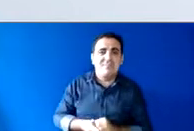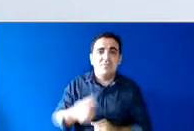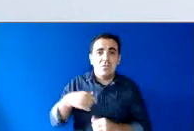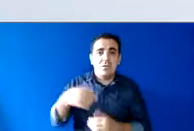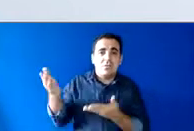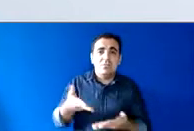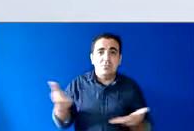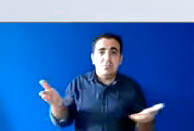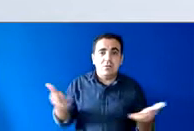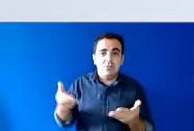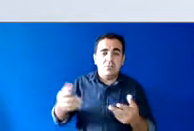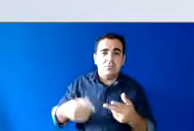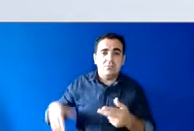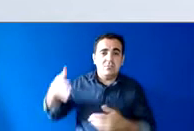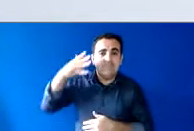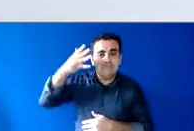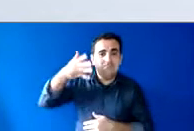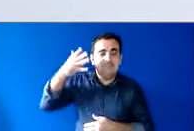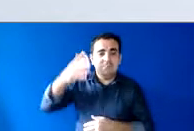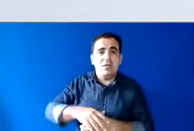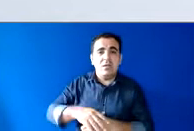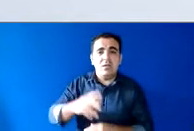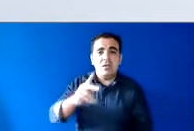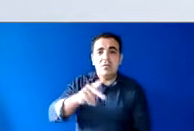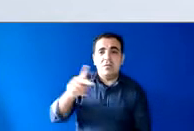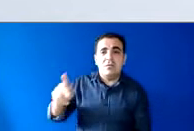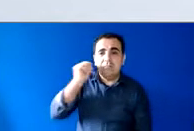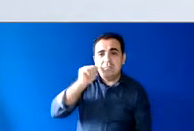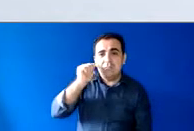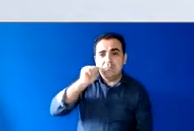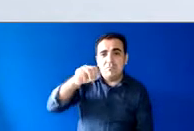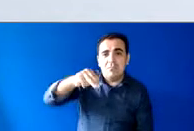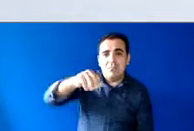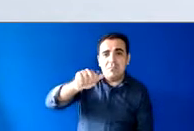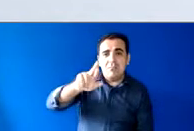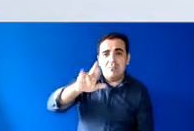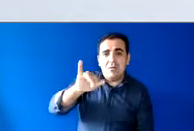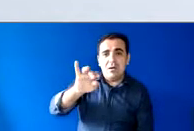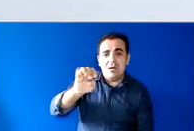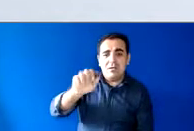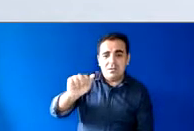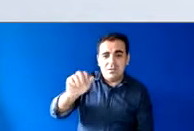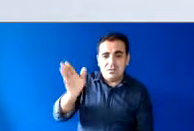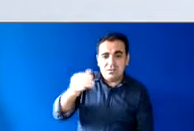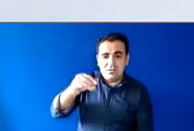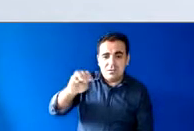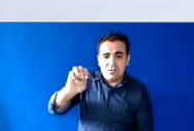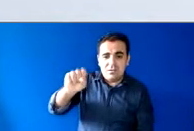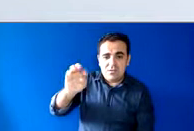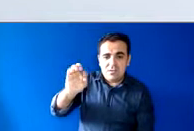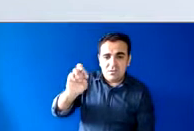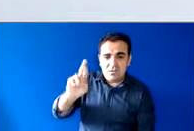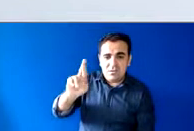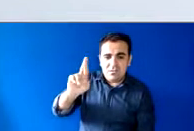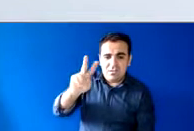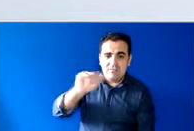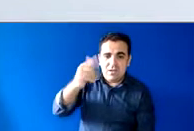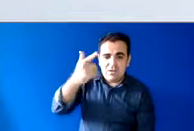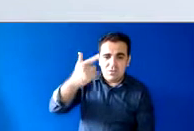chamamos agora a professora Maria Esther para dar continuidade à nossa